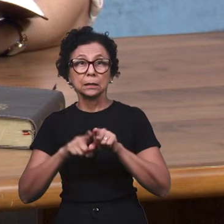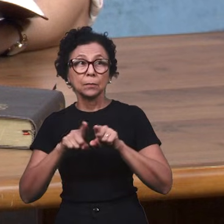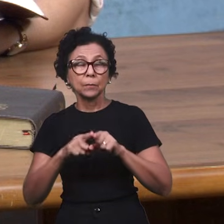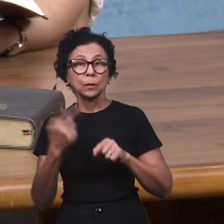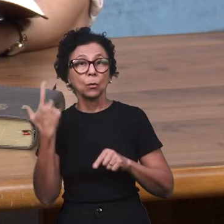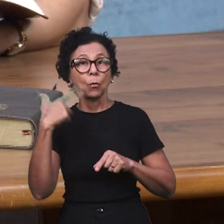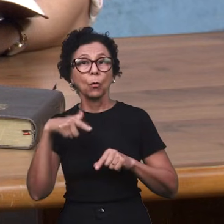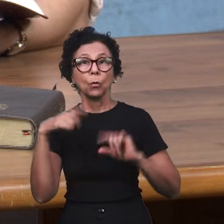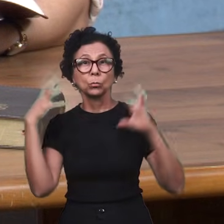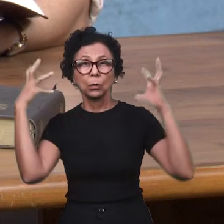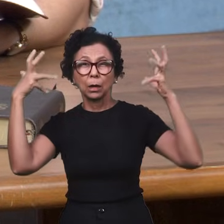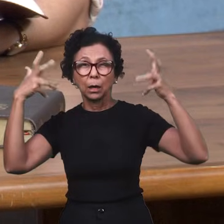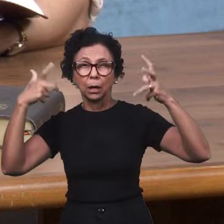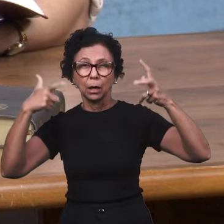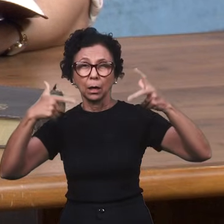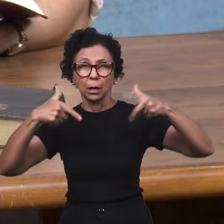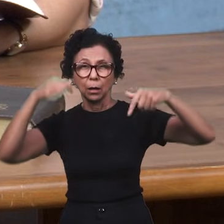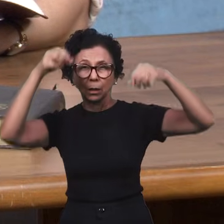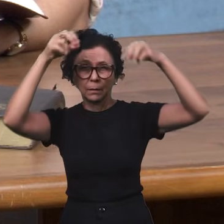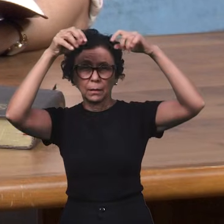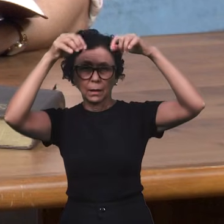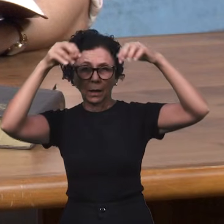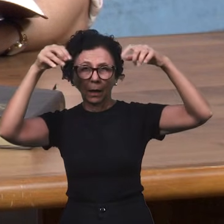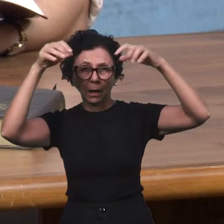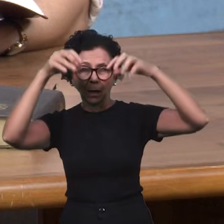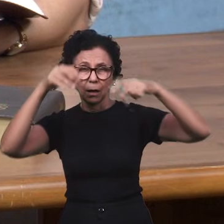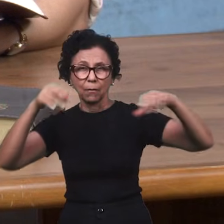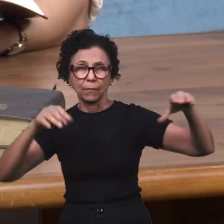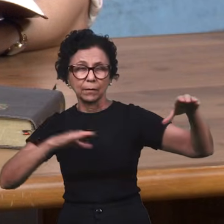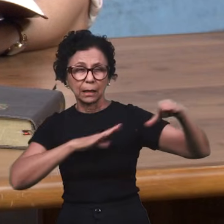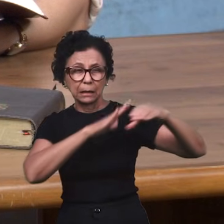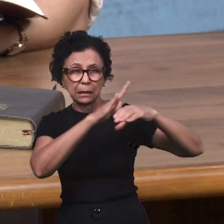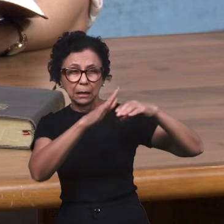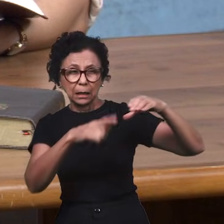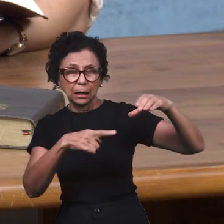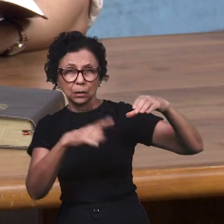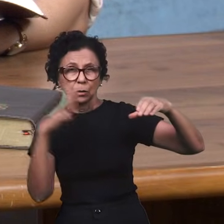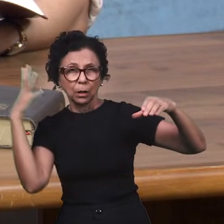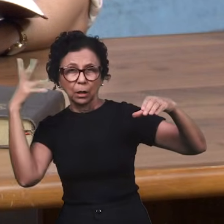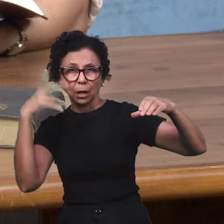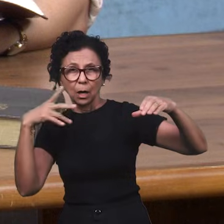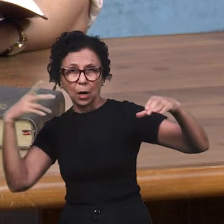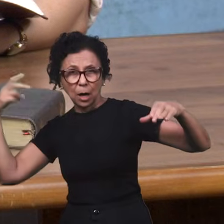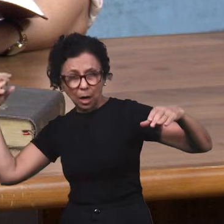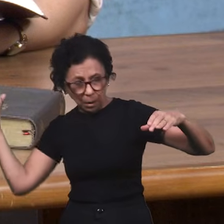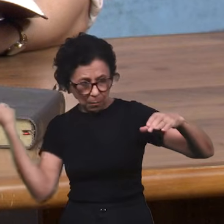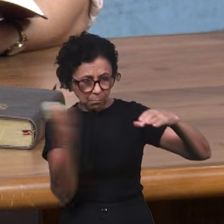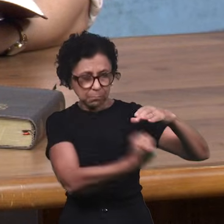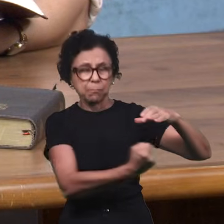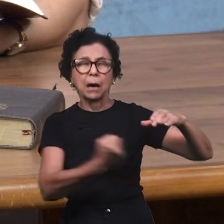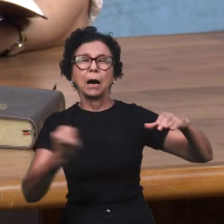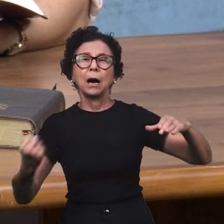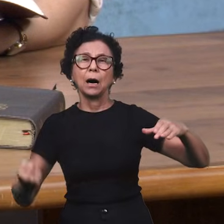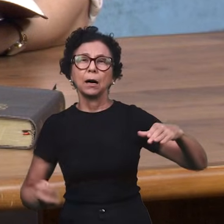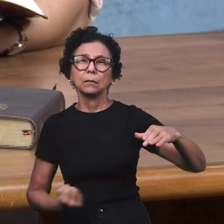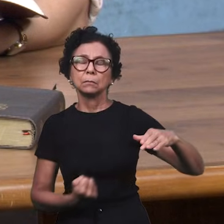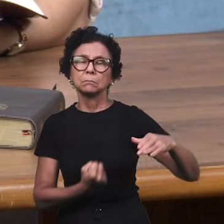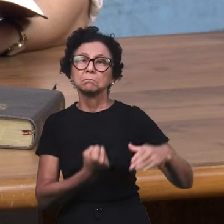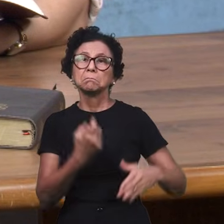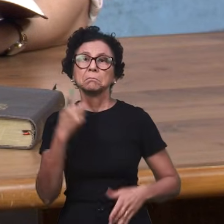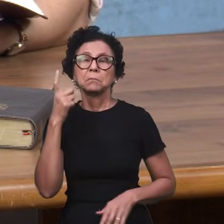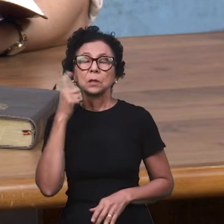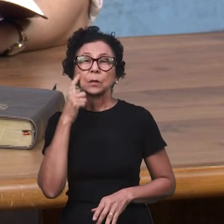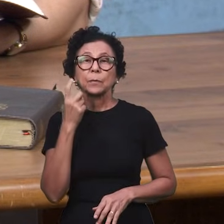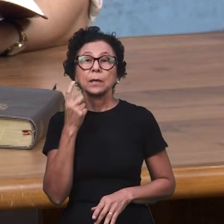da neve. Também feriu ele a um homem egípcio, homem de grande altura, de 5